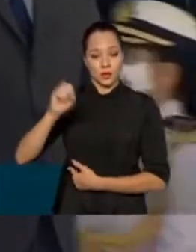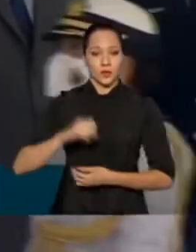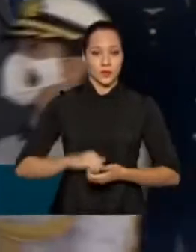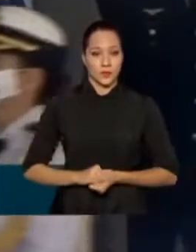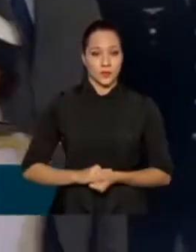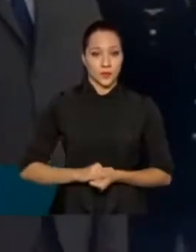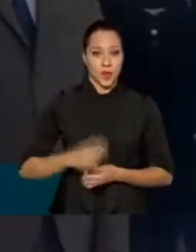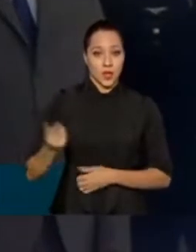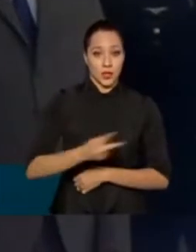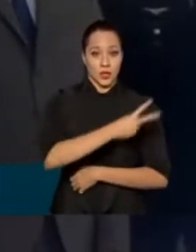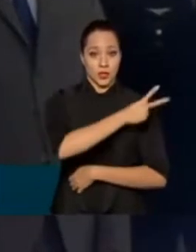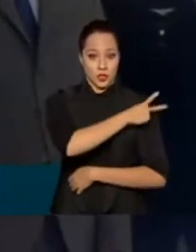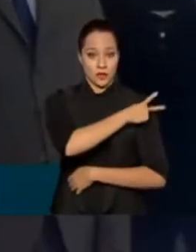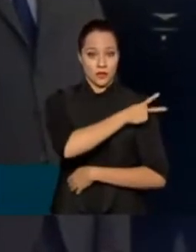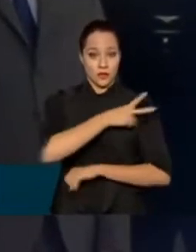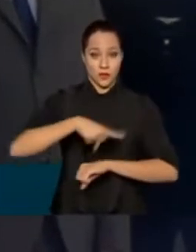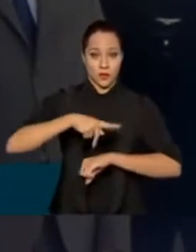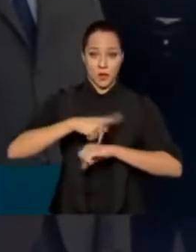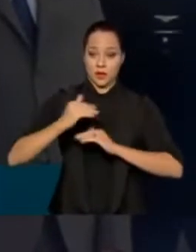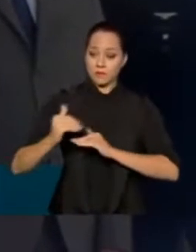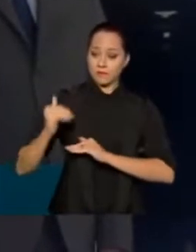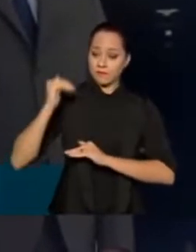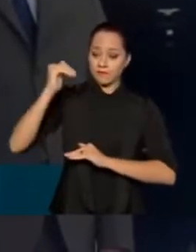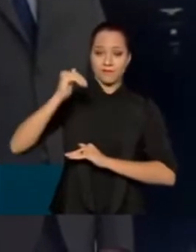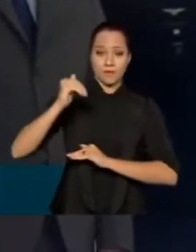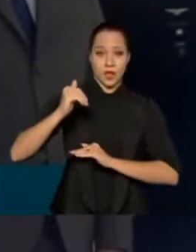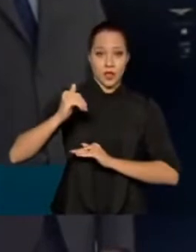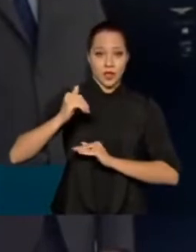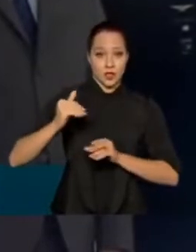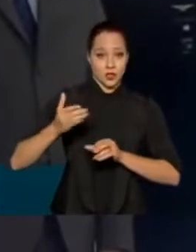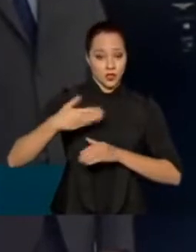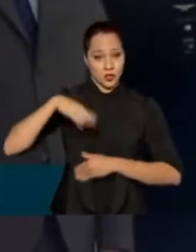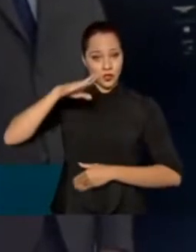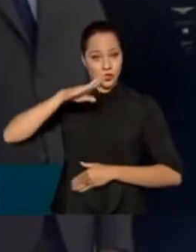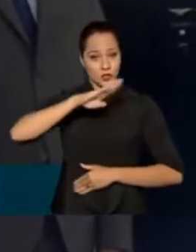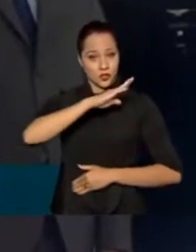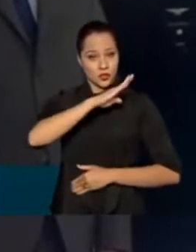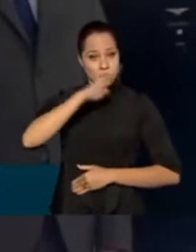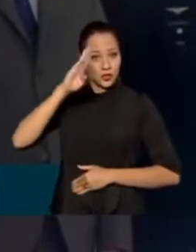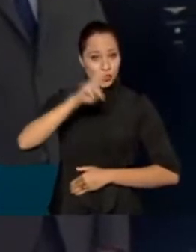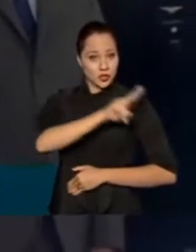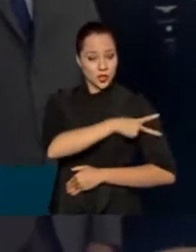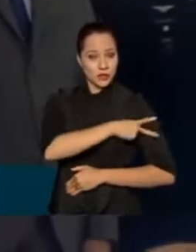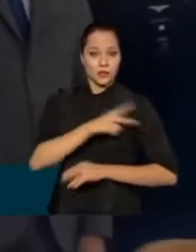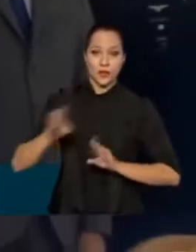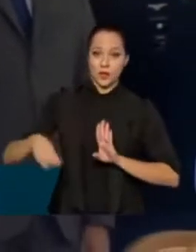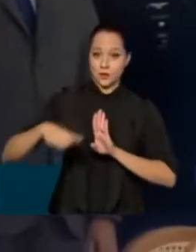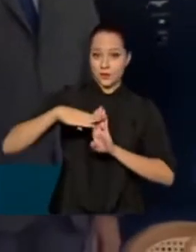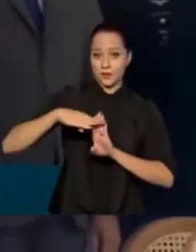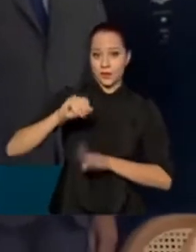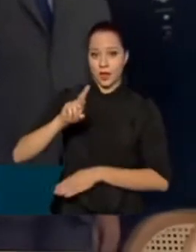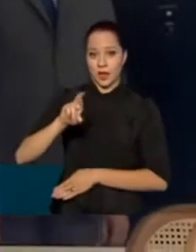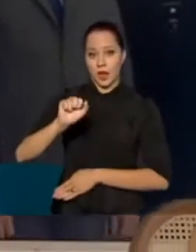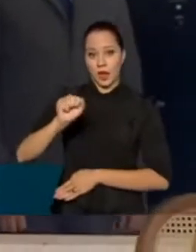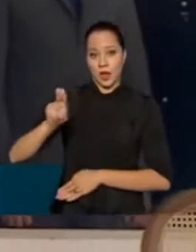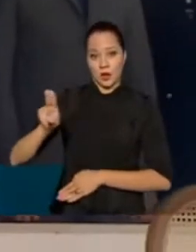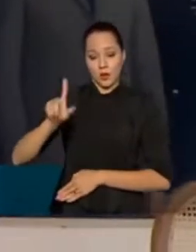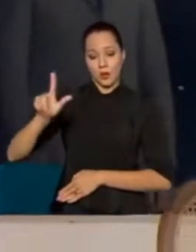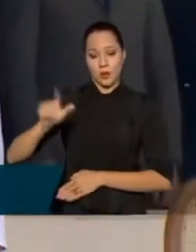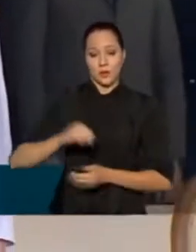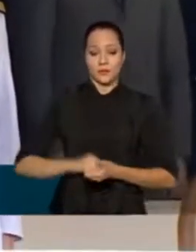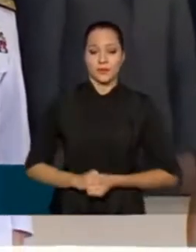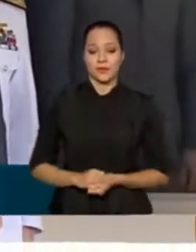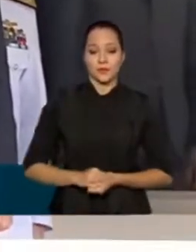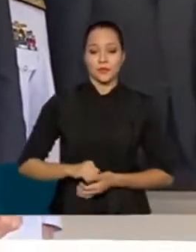do Estado-Maior Conjunto das Forças Armadas, Tenente Brigadeiro do Ar, Raul Botelho. Ex-chefe do